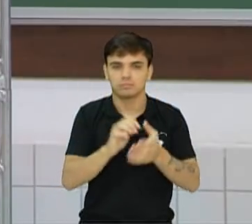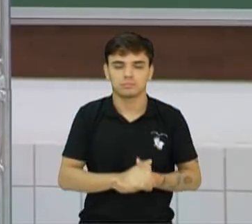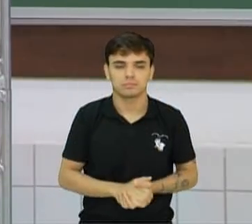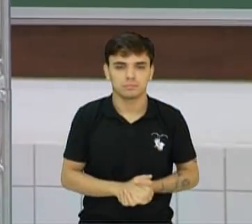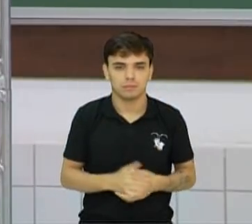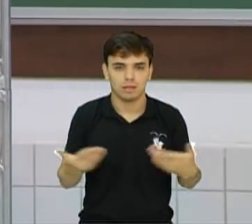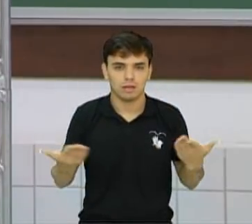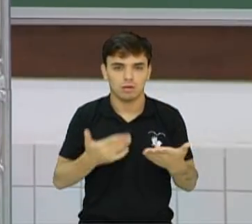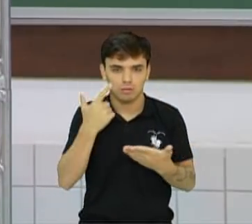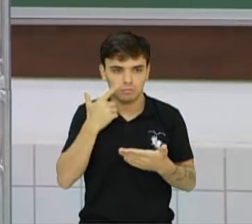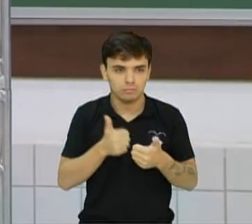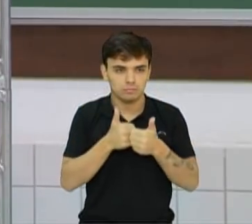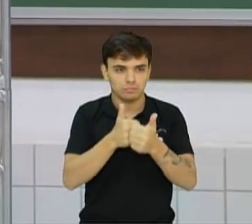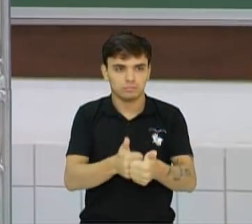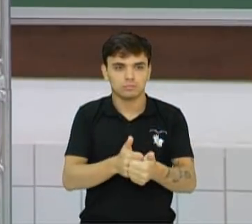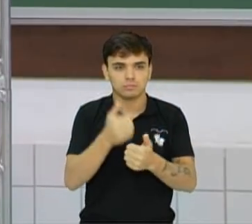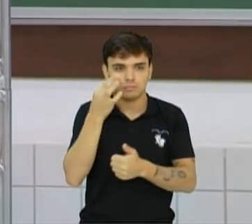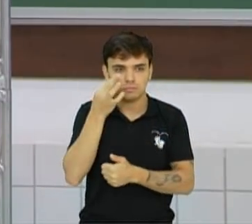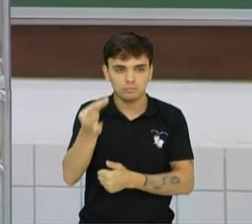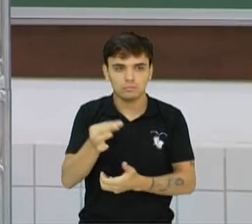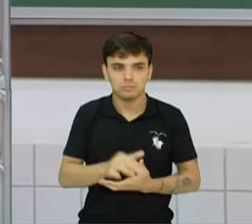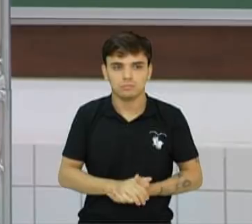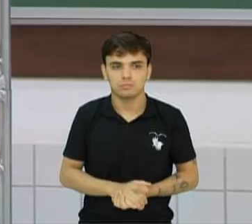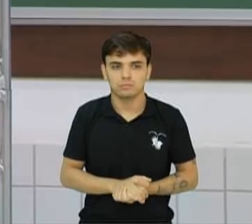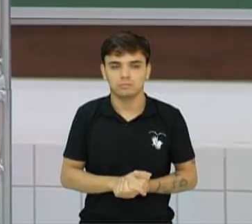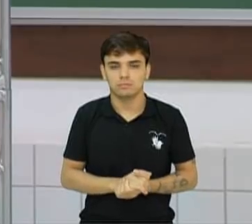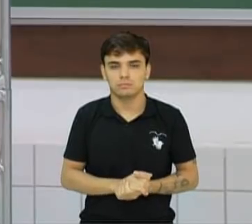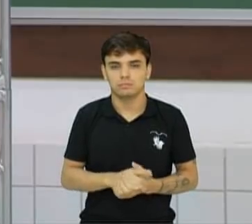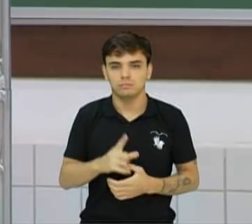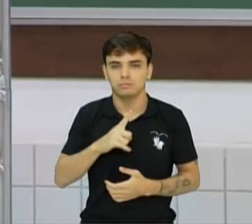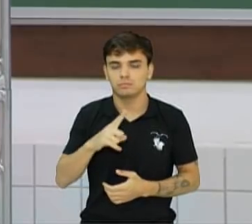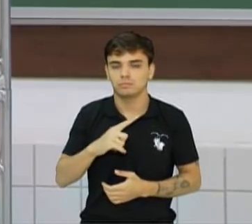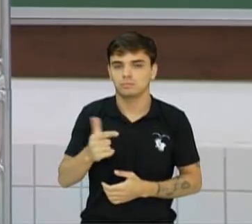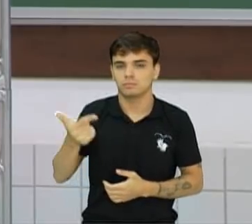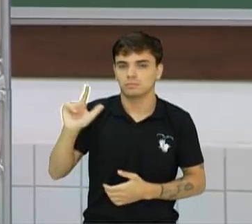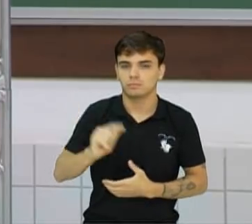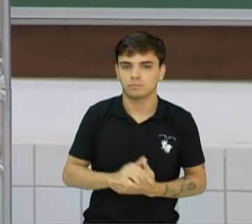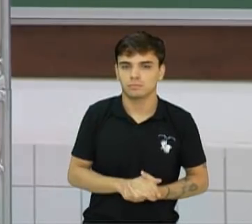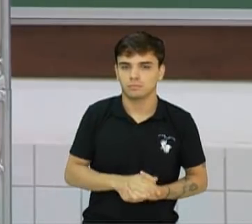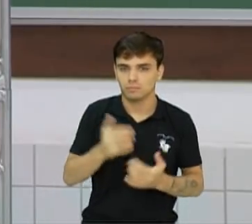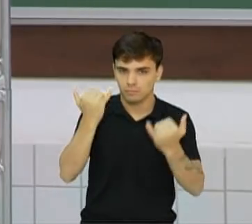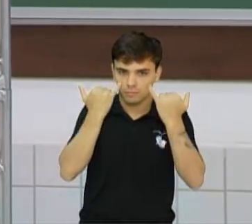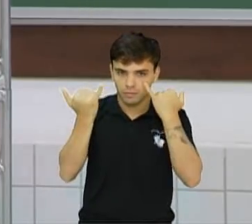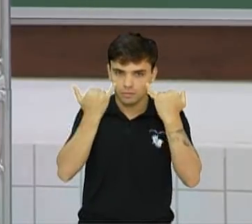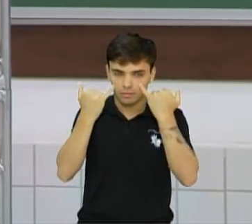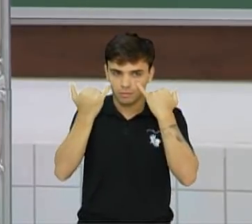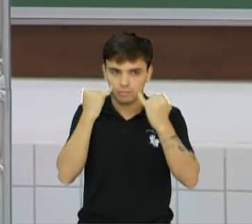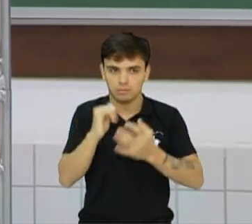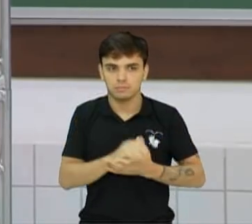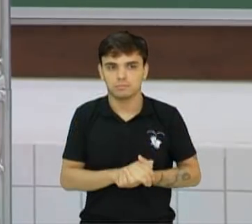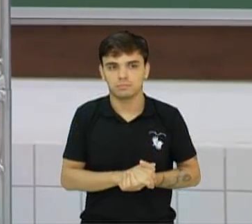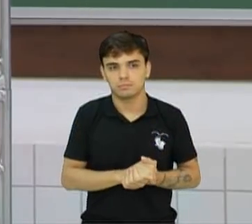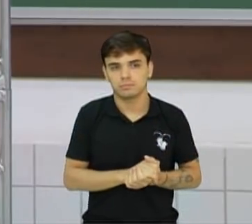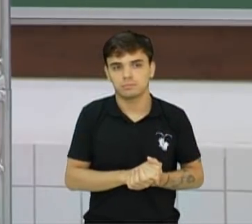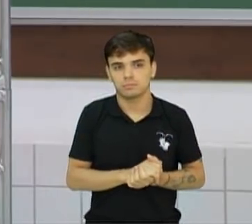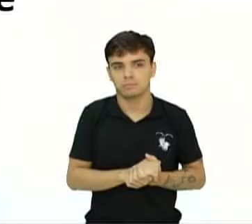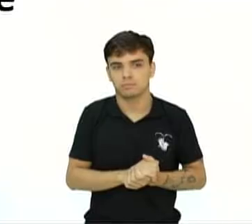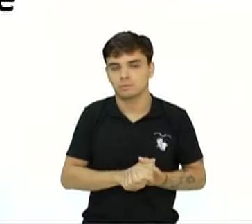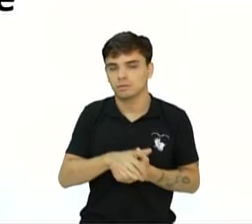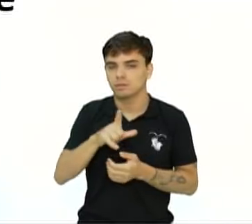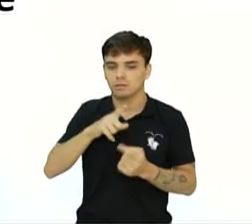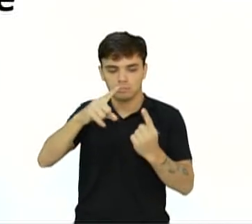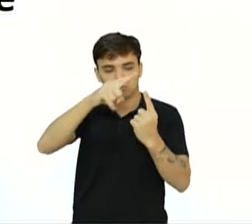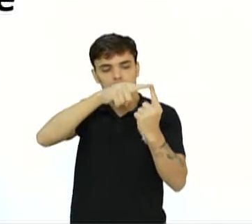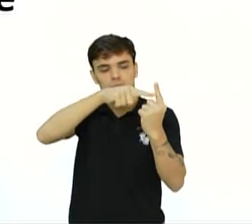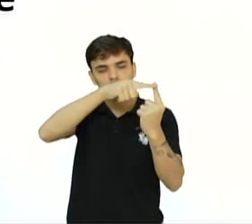agora vamos ver se você prestou bastante atenção. E ó, então essa informação eu já tinha falado para vocês, né? Que o quadro é mantido sob uma